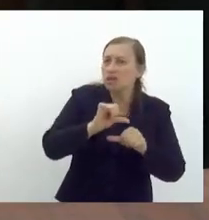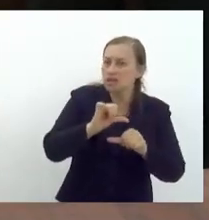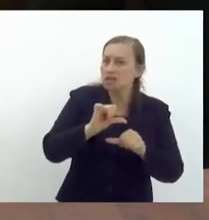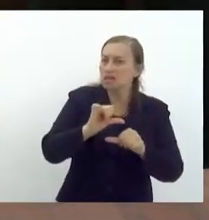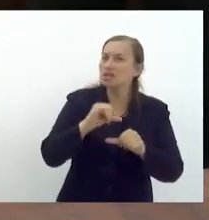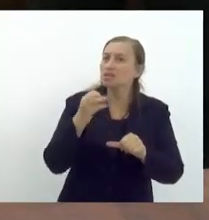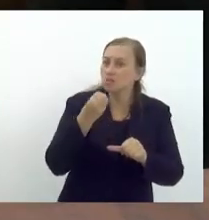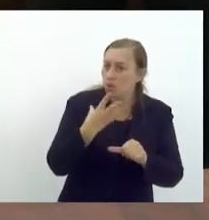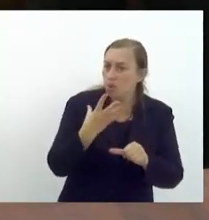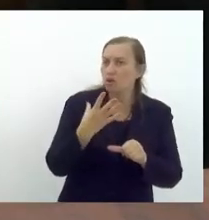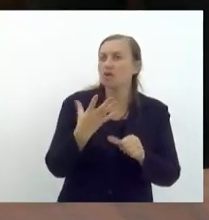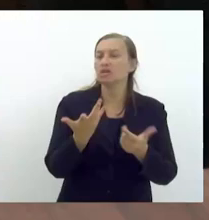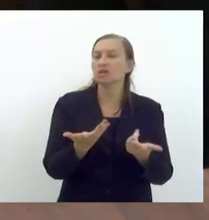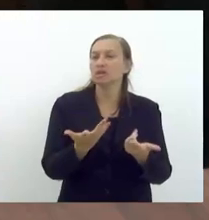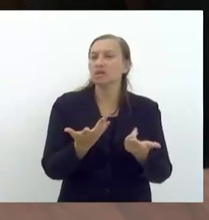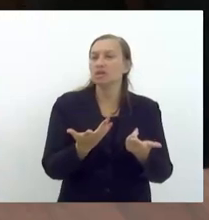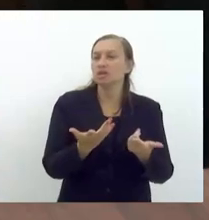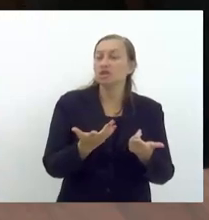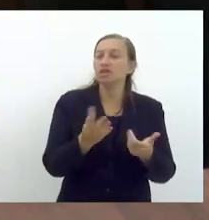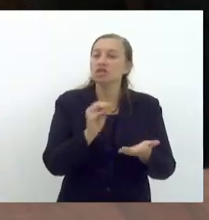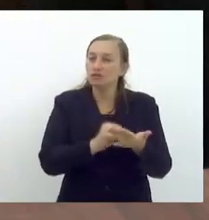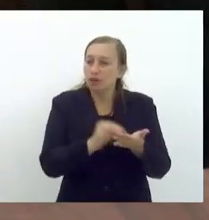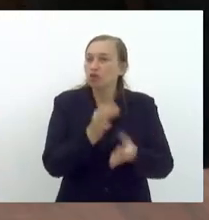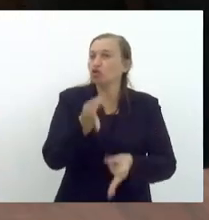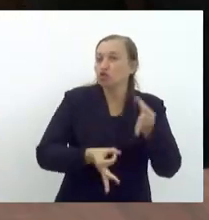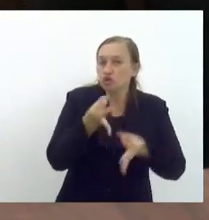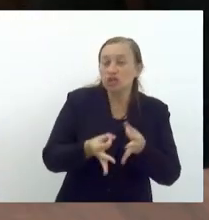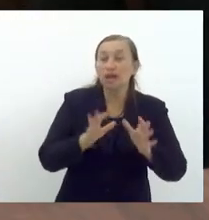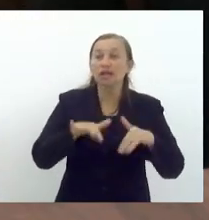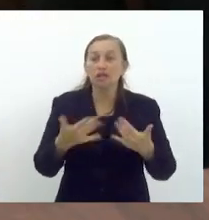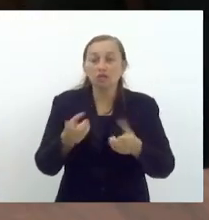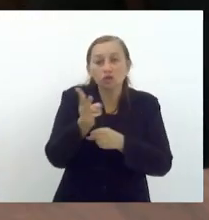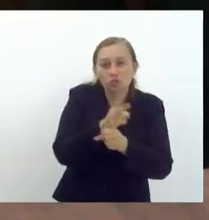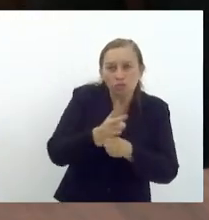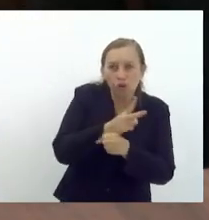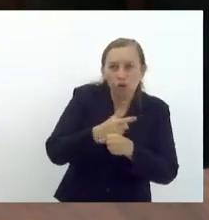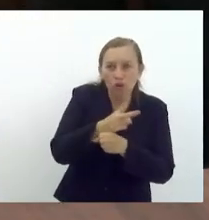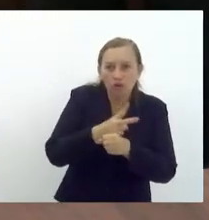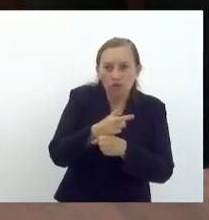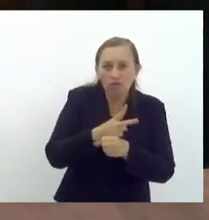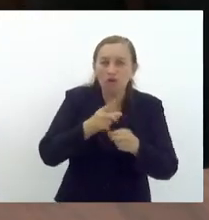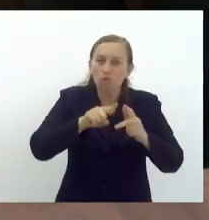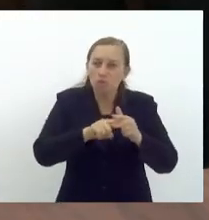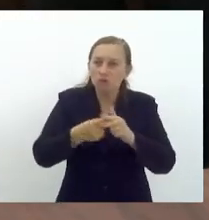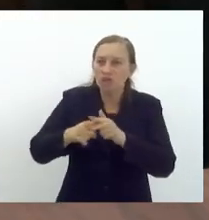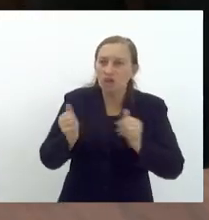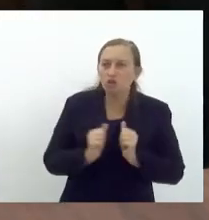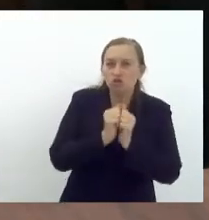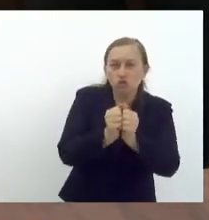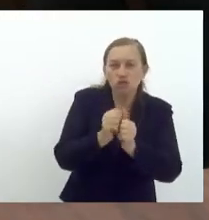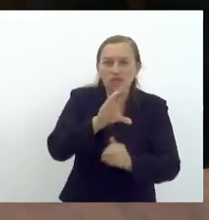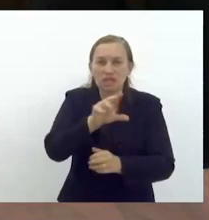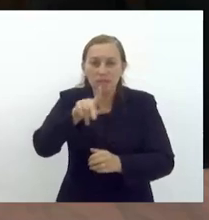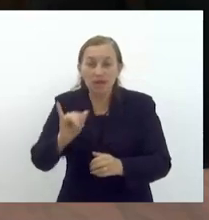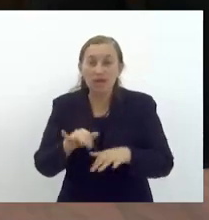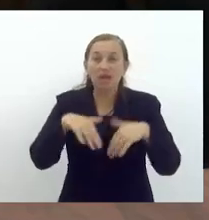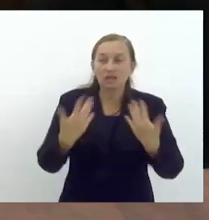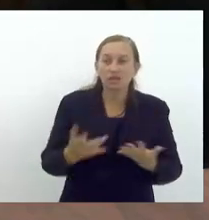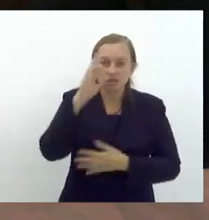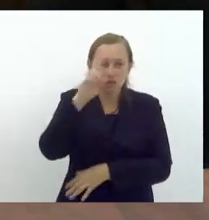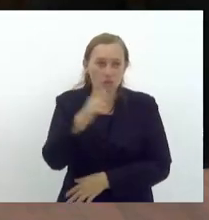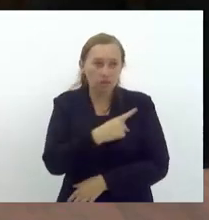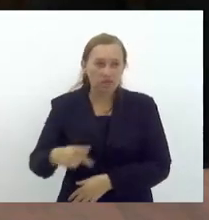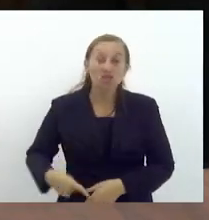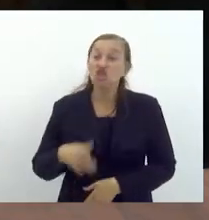significativas nesse quadro de injustiça e a gente está buscando a justiça junto essa CPI E aí senhor